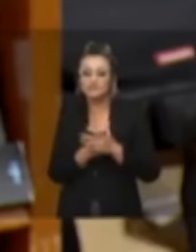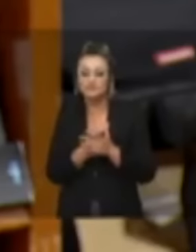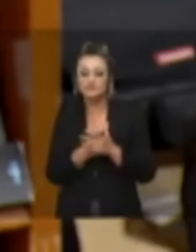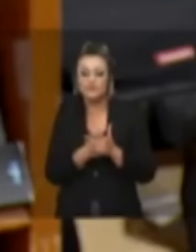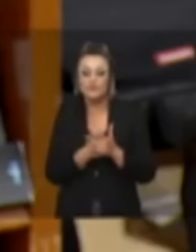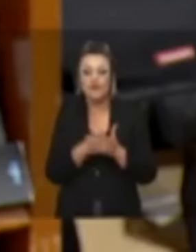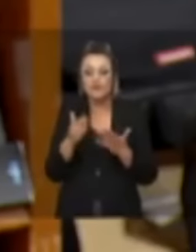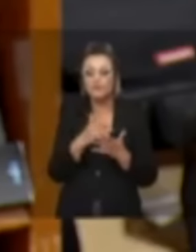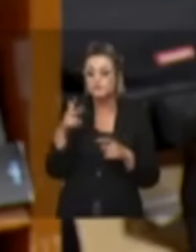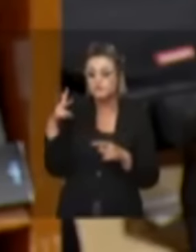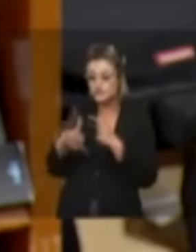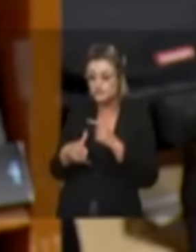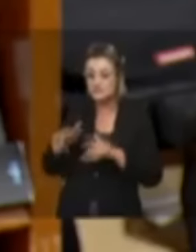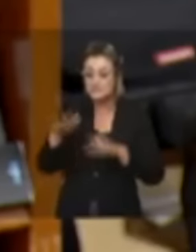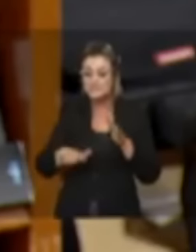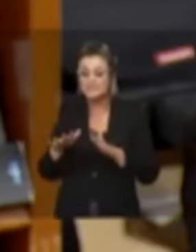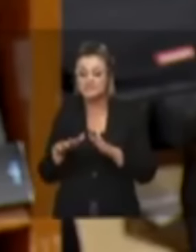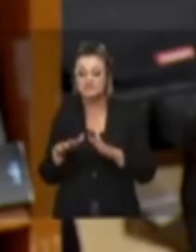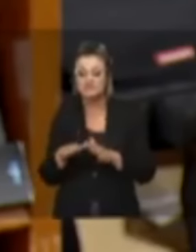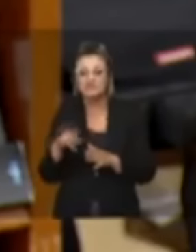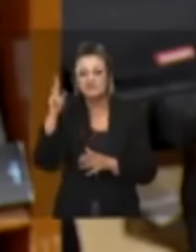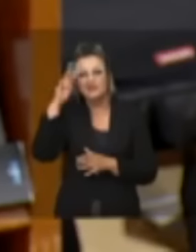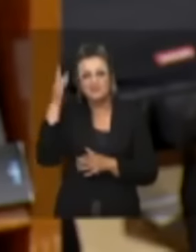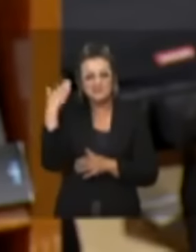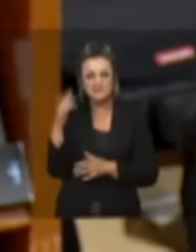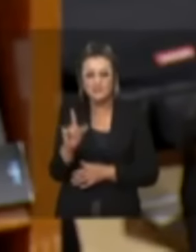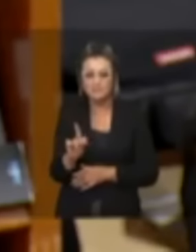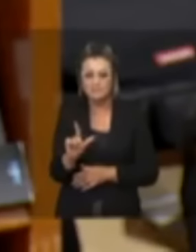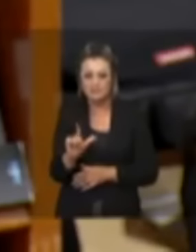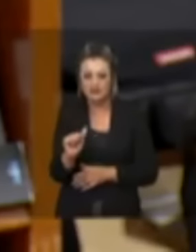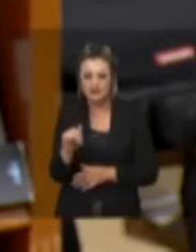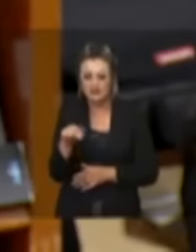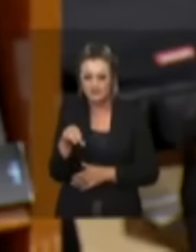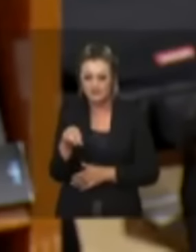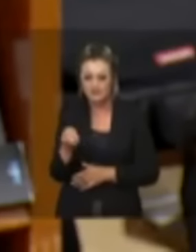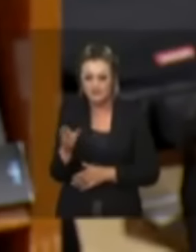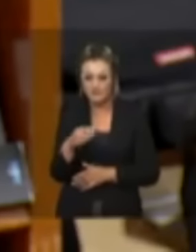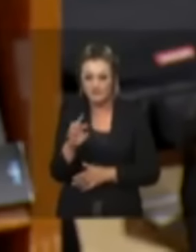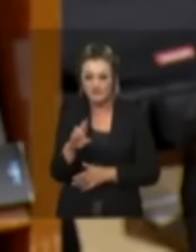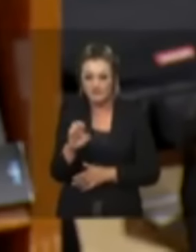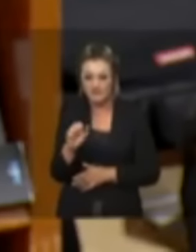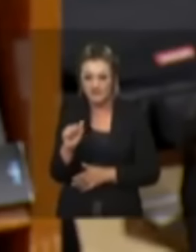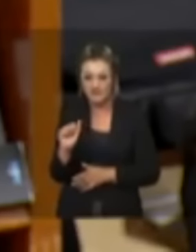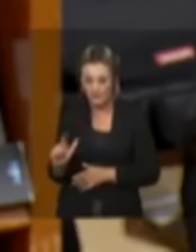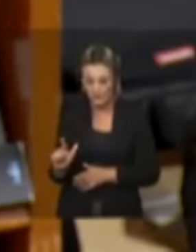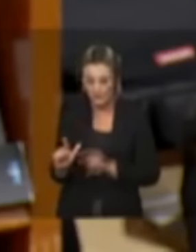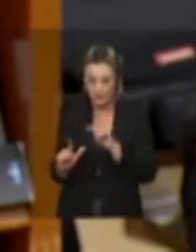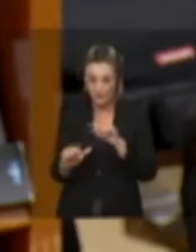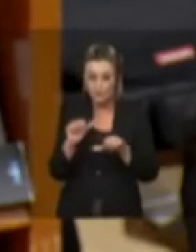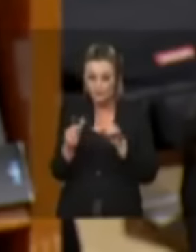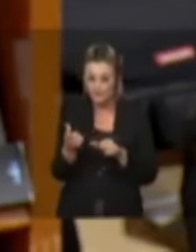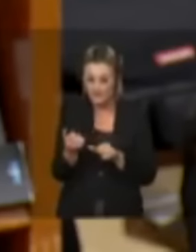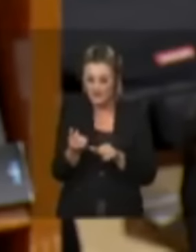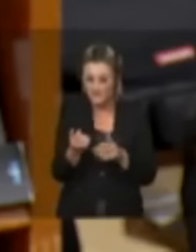corte a partir do plano real a partir do momento em que houve a estabilização da